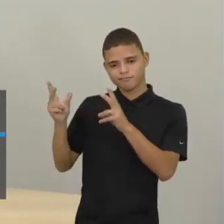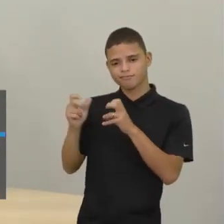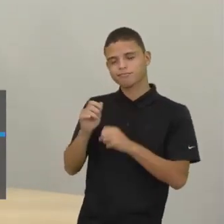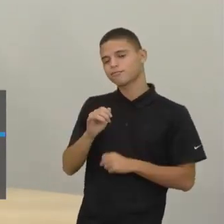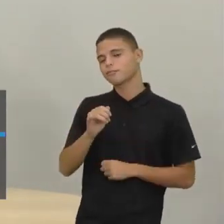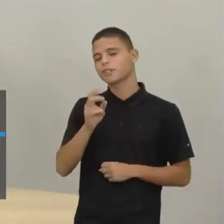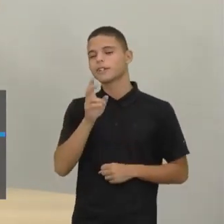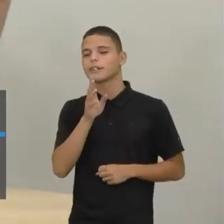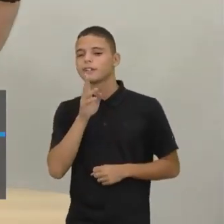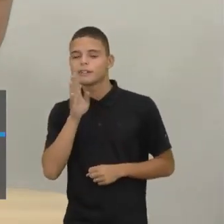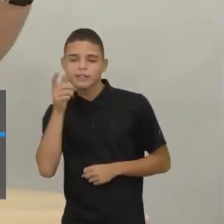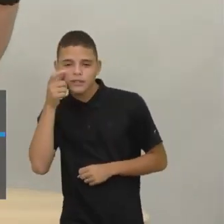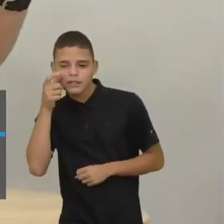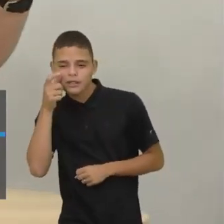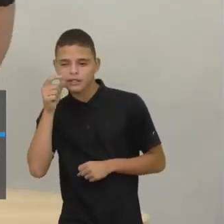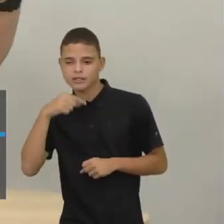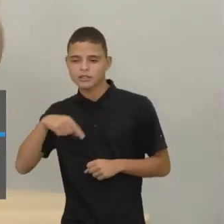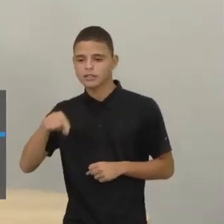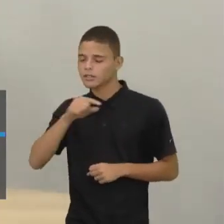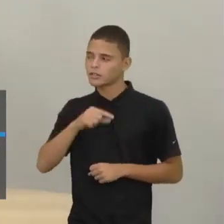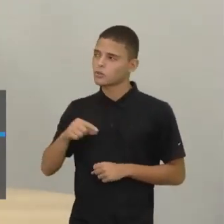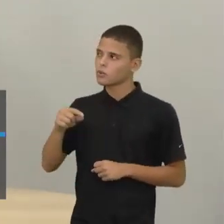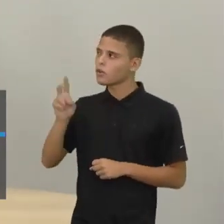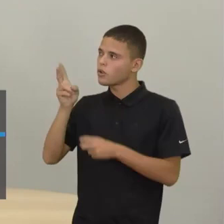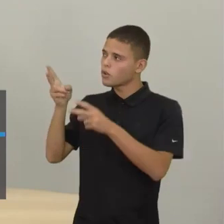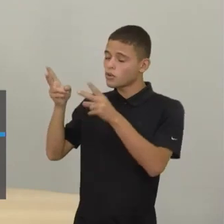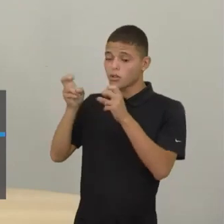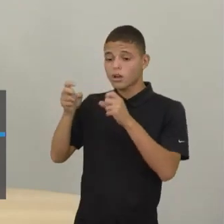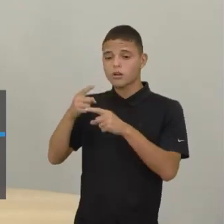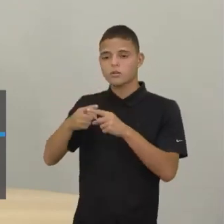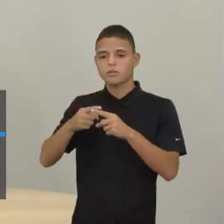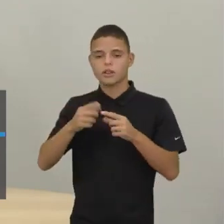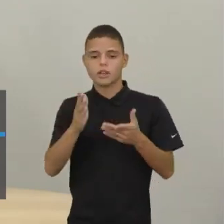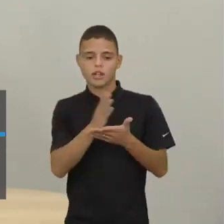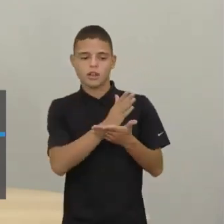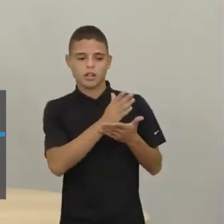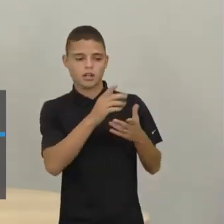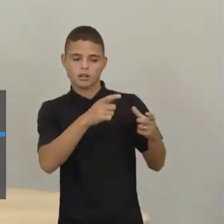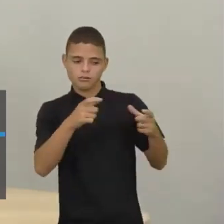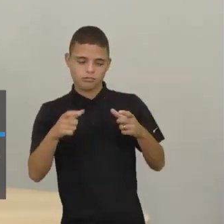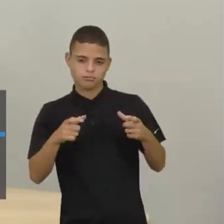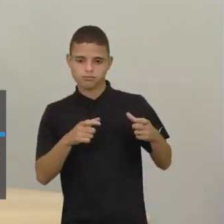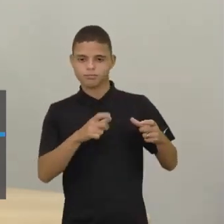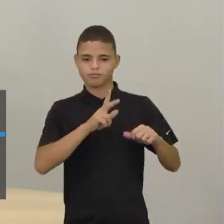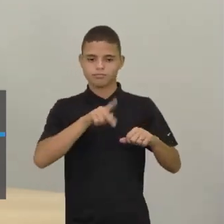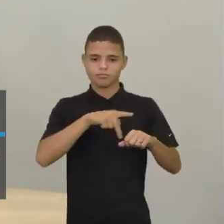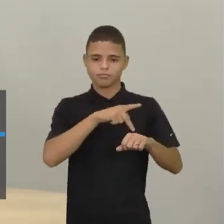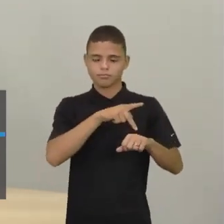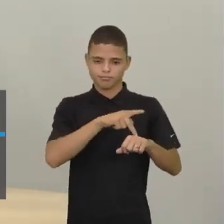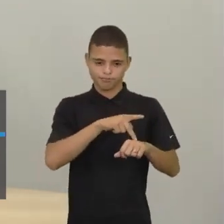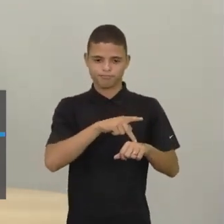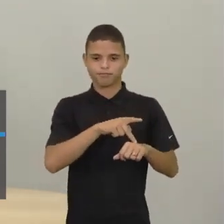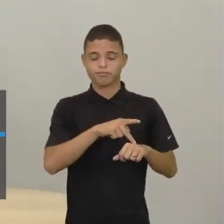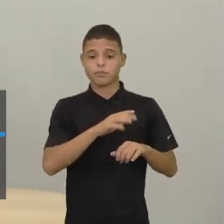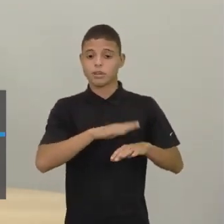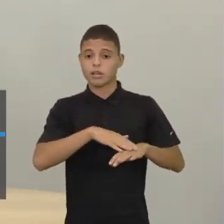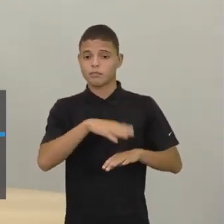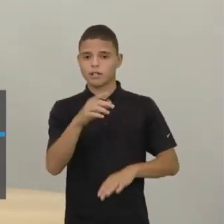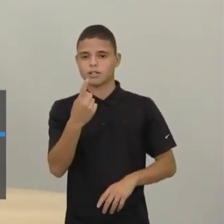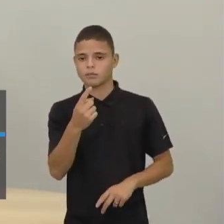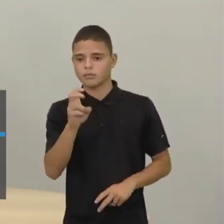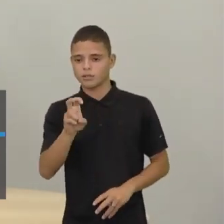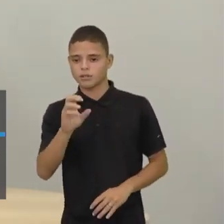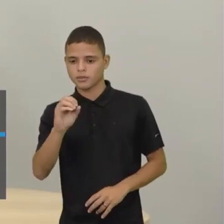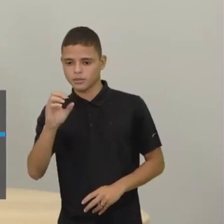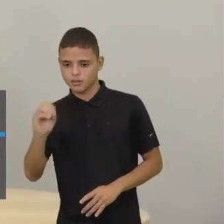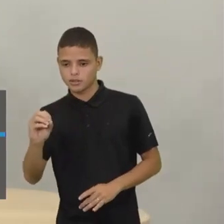essa localização, porque por causa das ilhas aí da Indonésia, né, de algumas ilhas, né, são mais de 1.500 ilhas que formam,